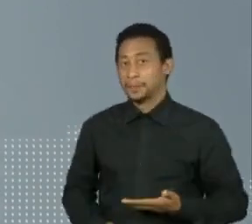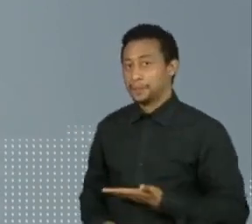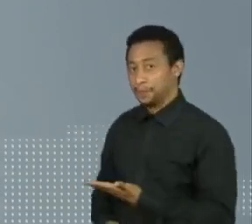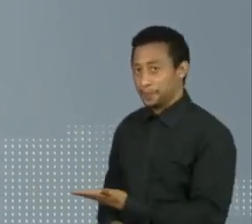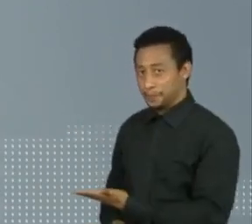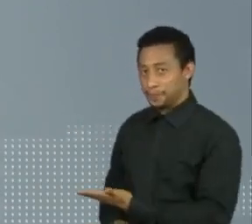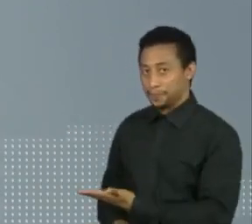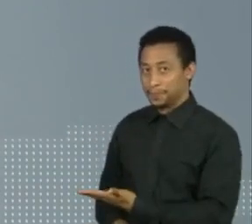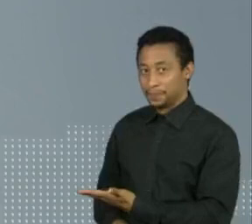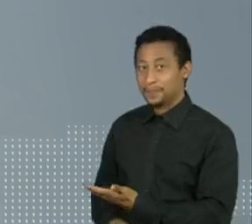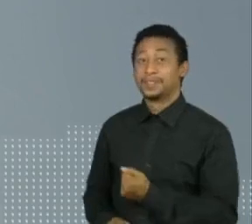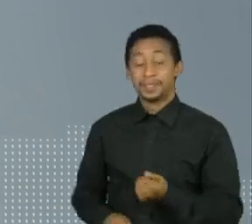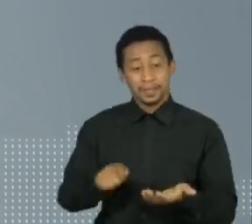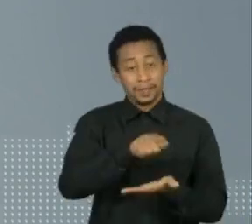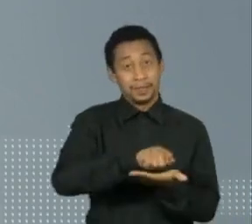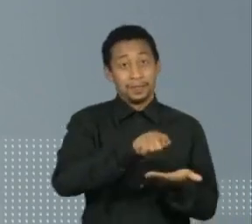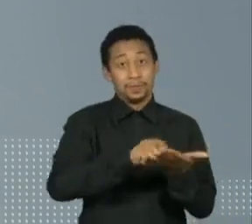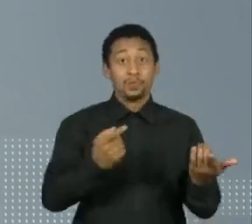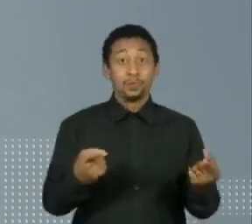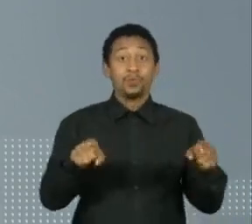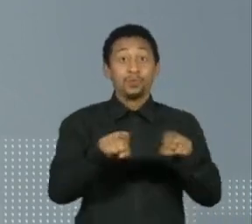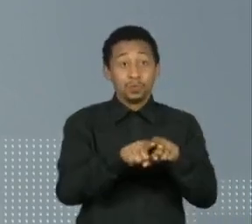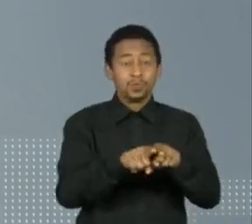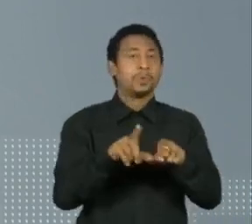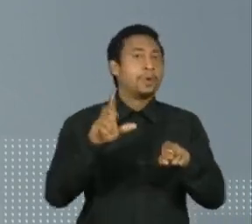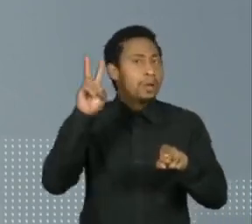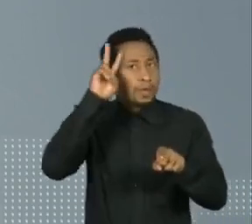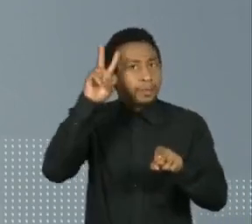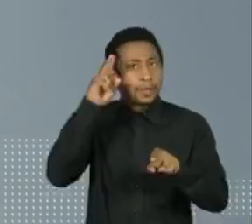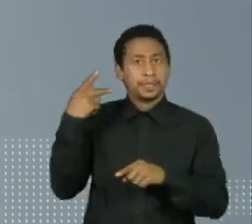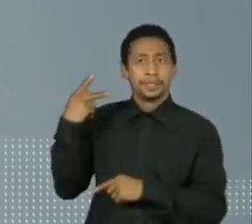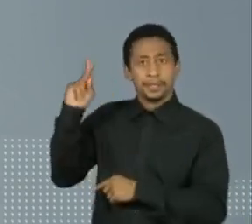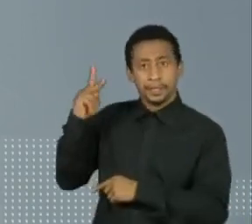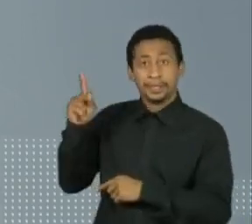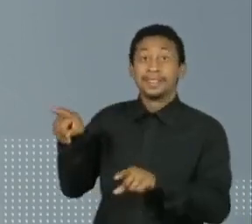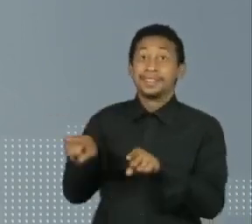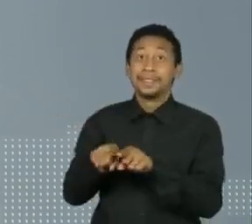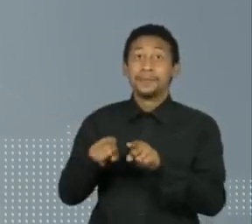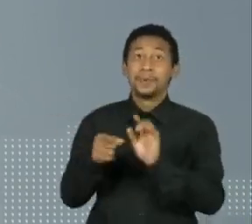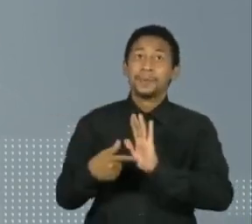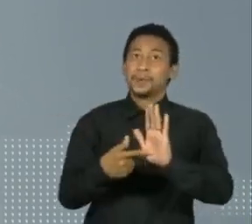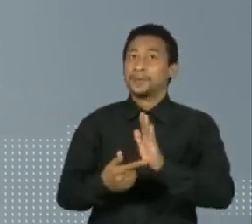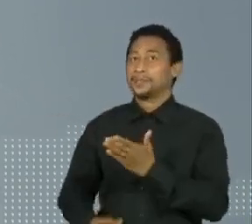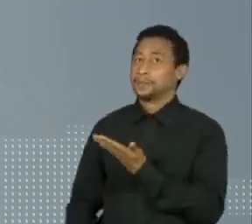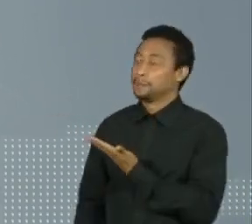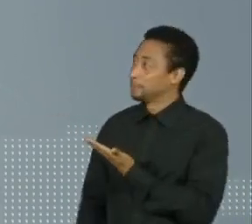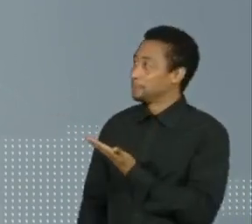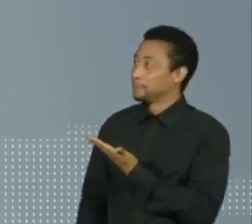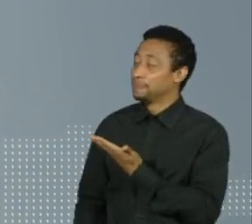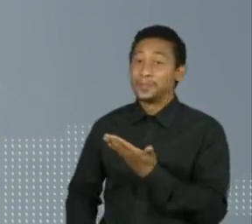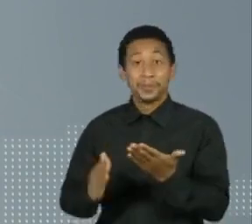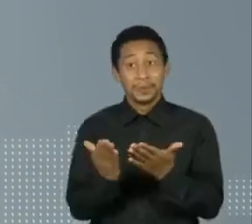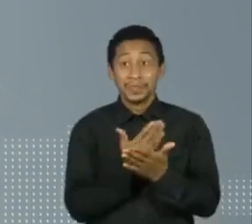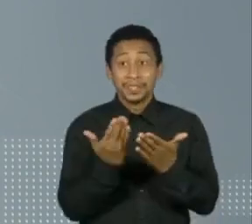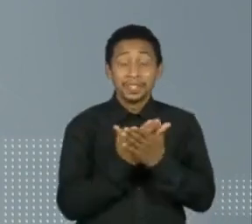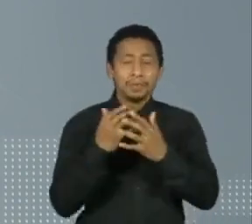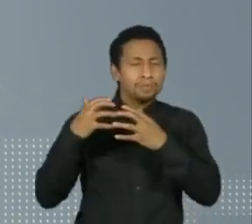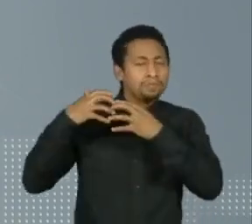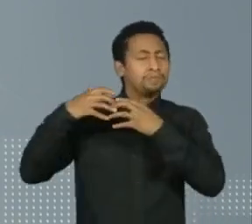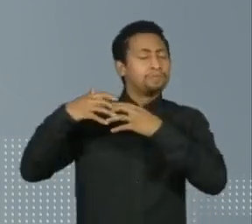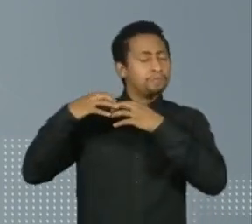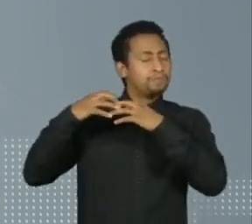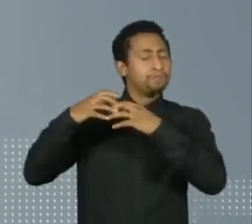Bem Perto, que traz memórias do artista, e Disposições Amoráveis, que traz